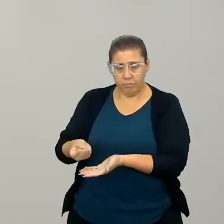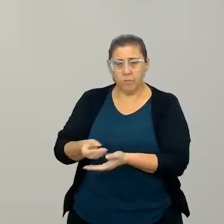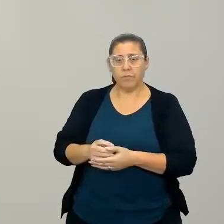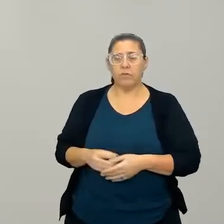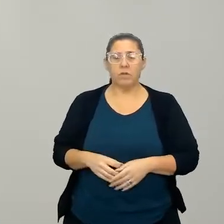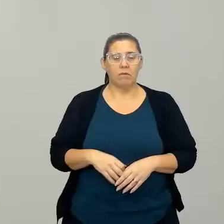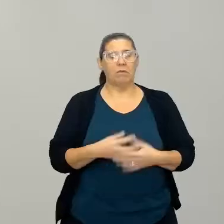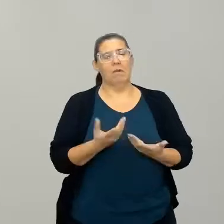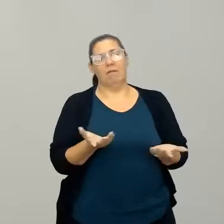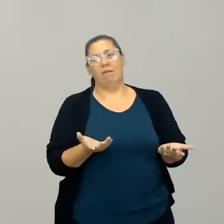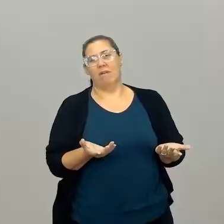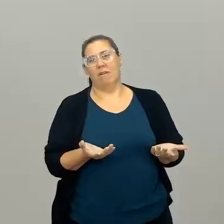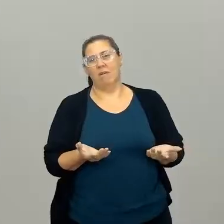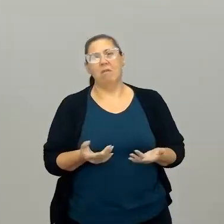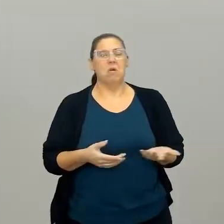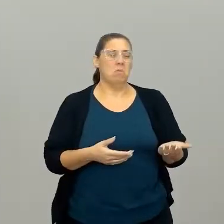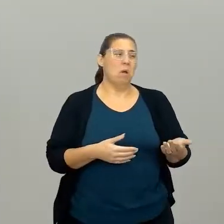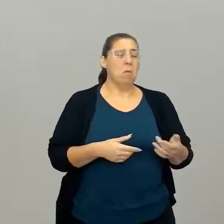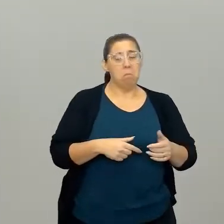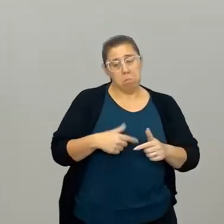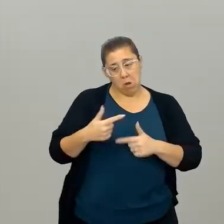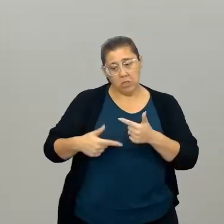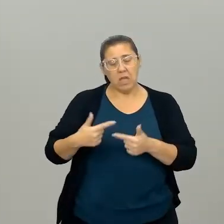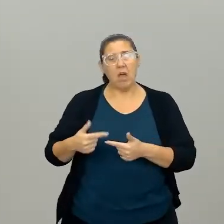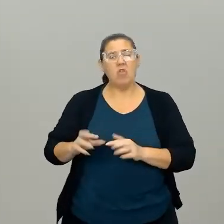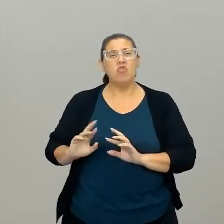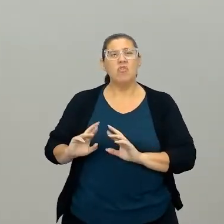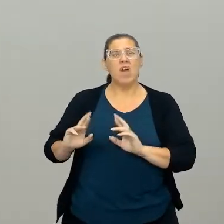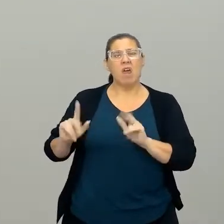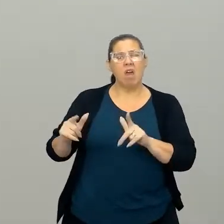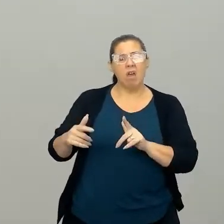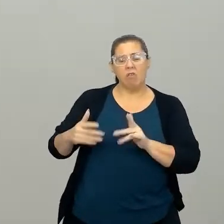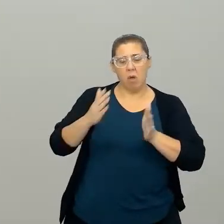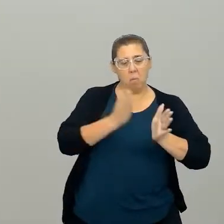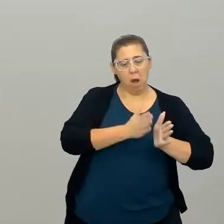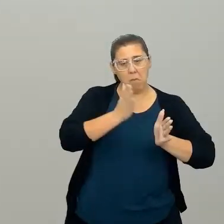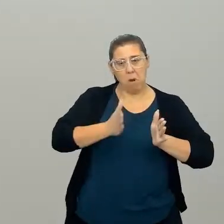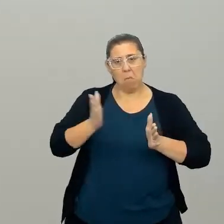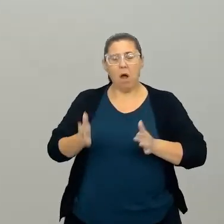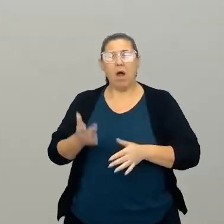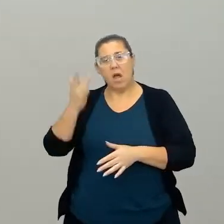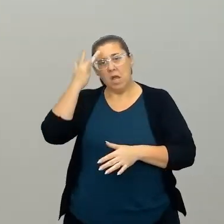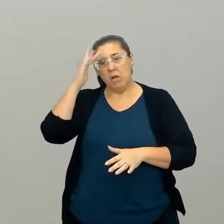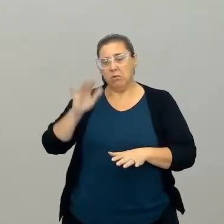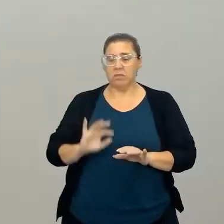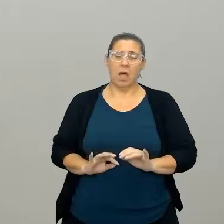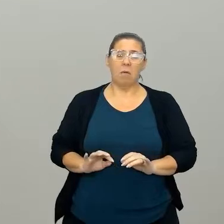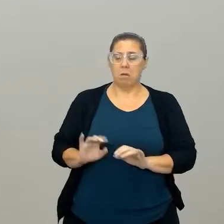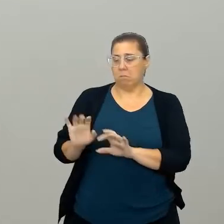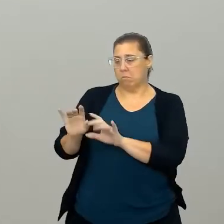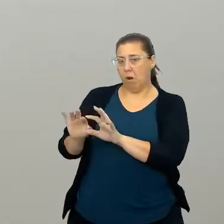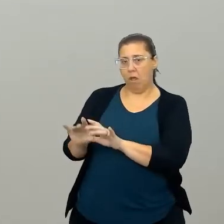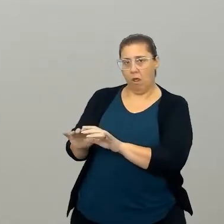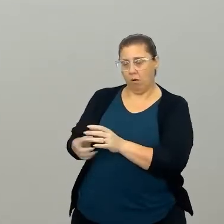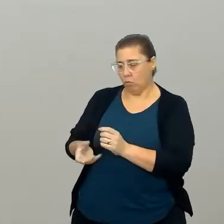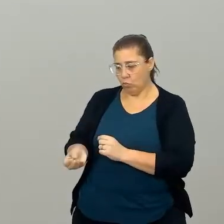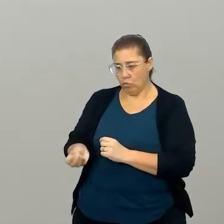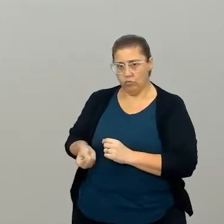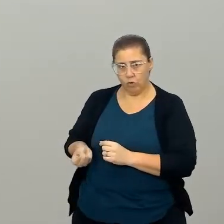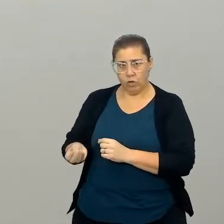onda com isso e falava, gente, são processos cognitivos diferentes. Ah, mas ele não sabe mexer no caixa eletrônico. Eu falei, você sabe fazer um